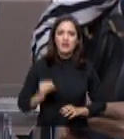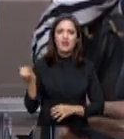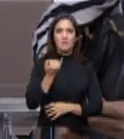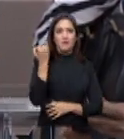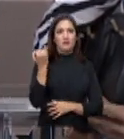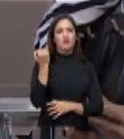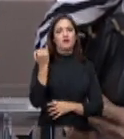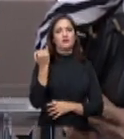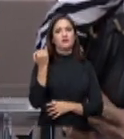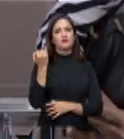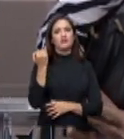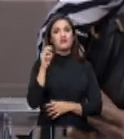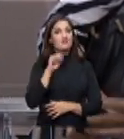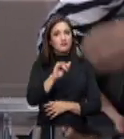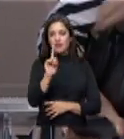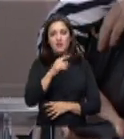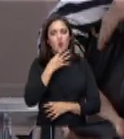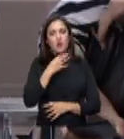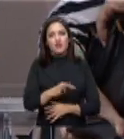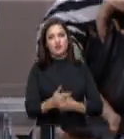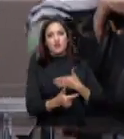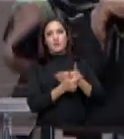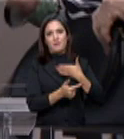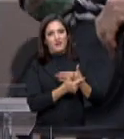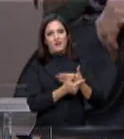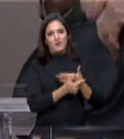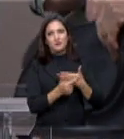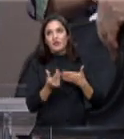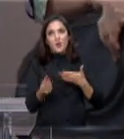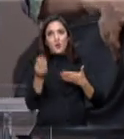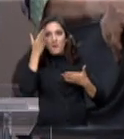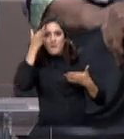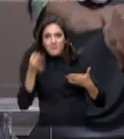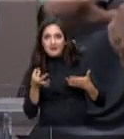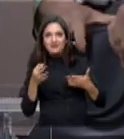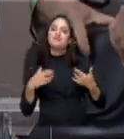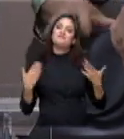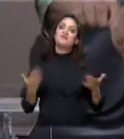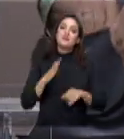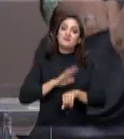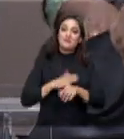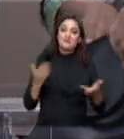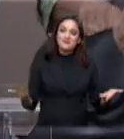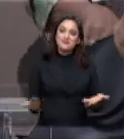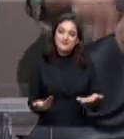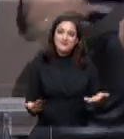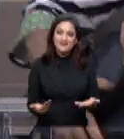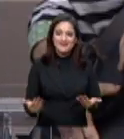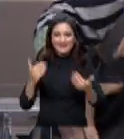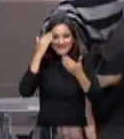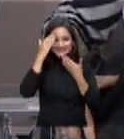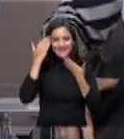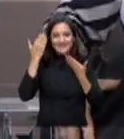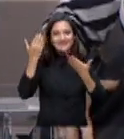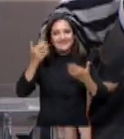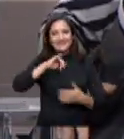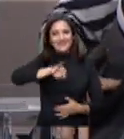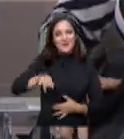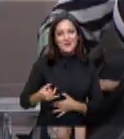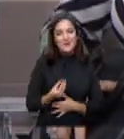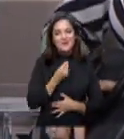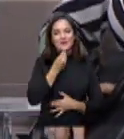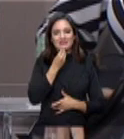sem conhecer o papel do Supremo Tribunal Federal. Então, nesse momento, só nos resta agradecer a oportunidade